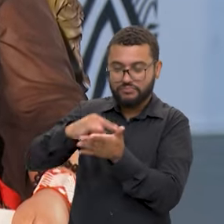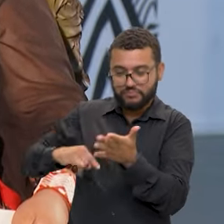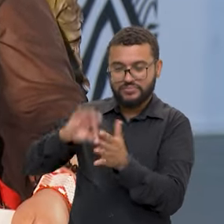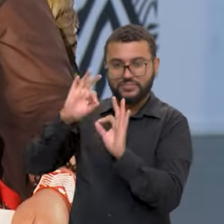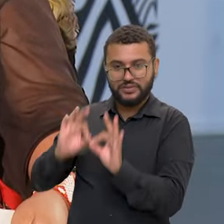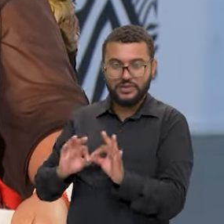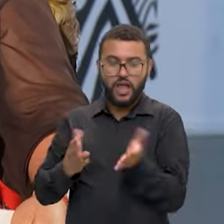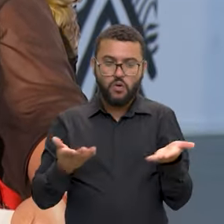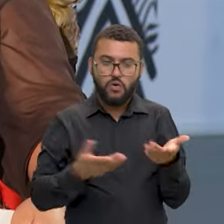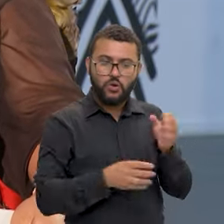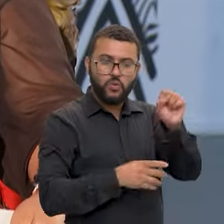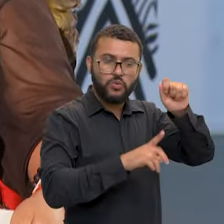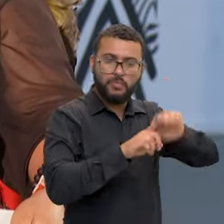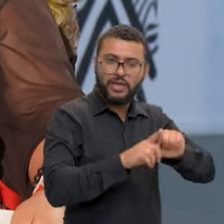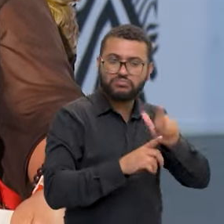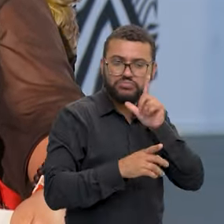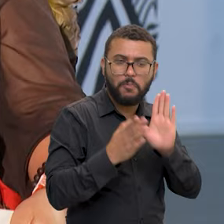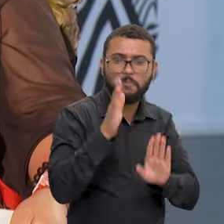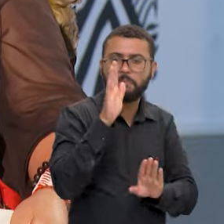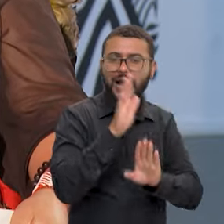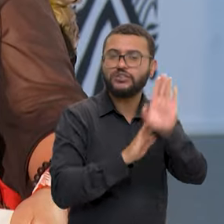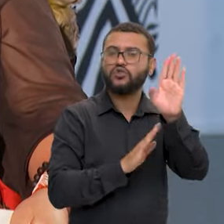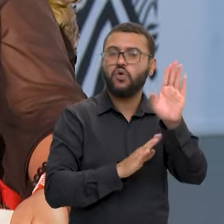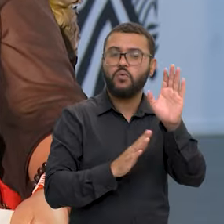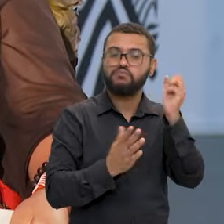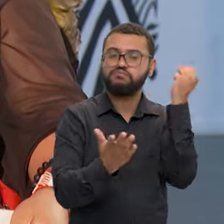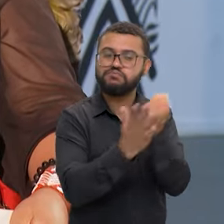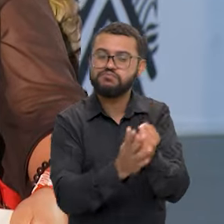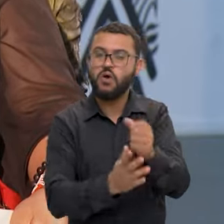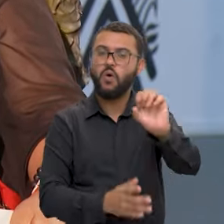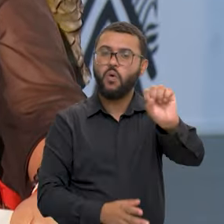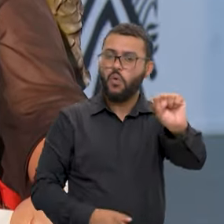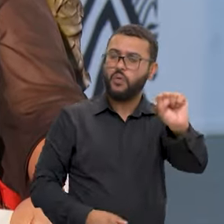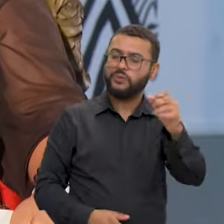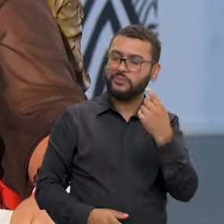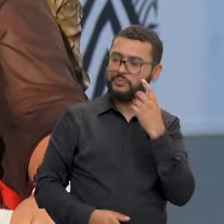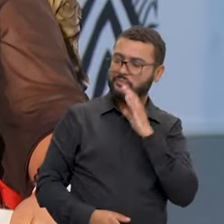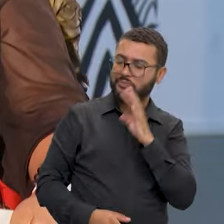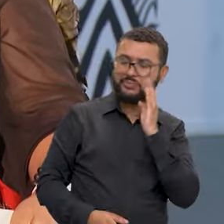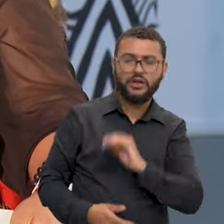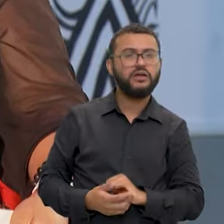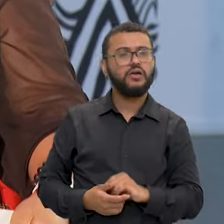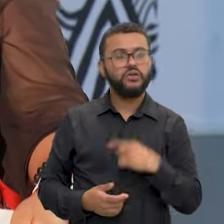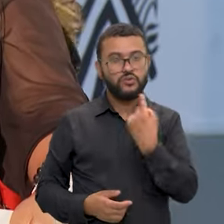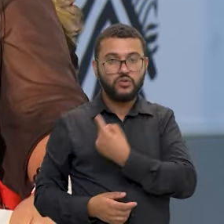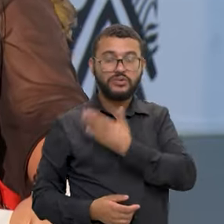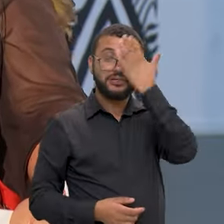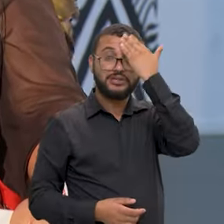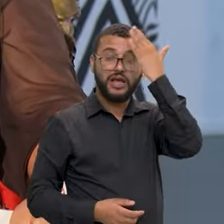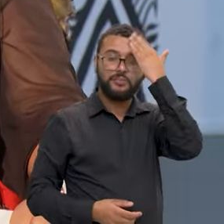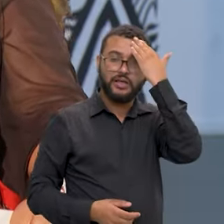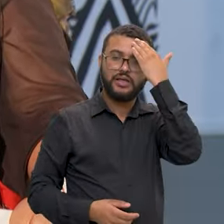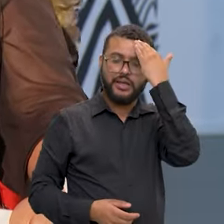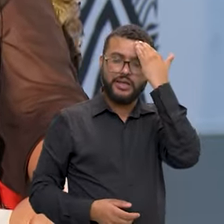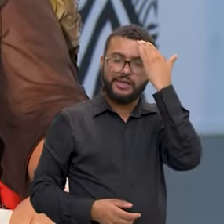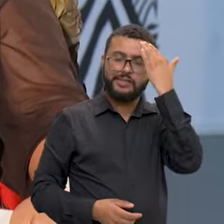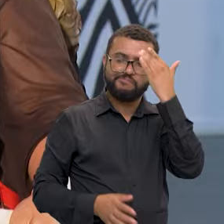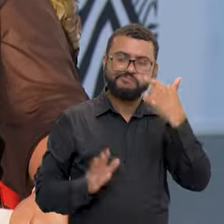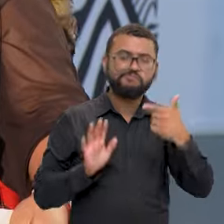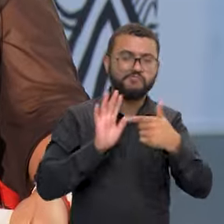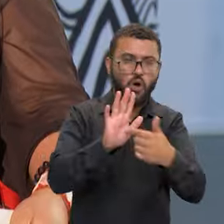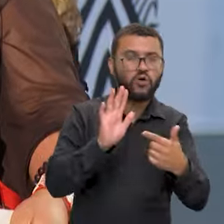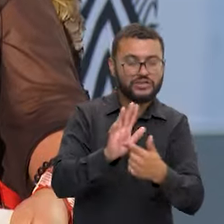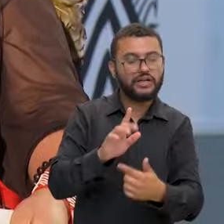agora, em oito meses, nós já demarcamos oito terras indígenas. Então, isso para nós, por si